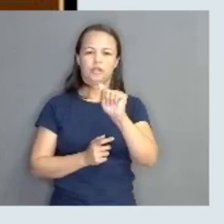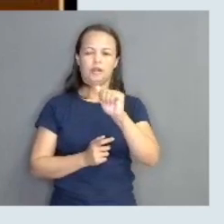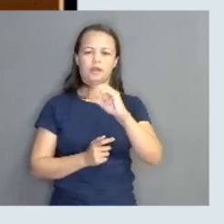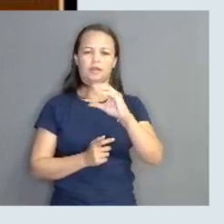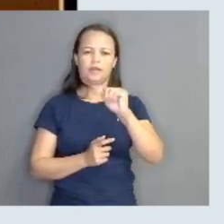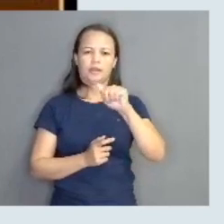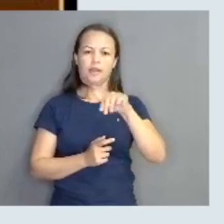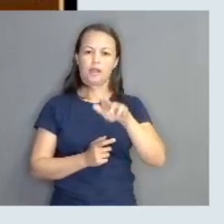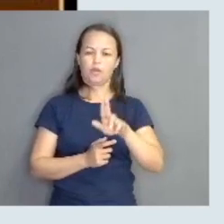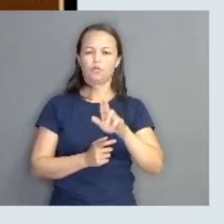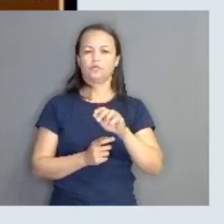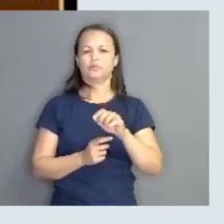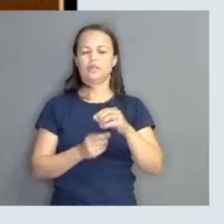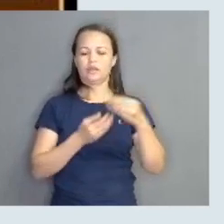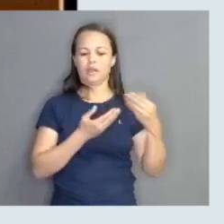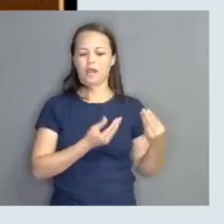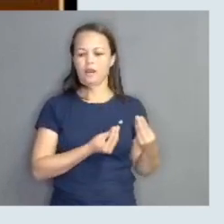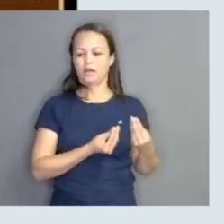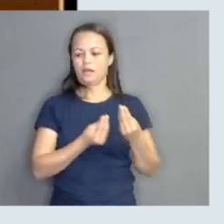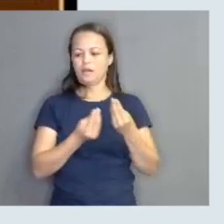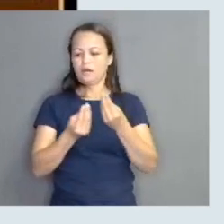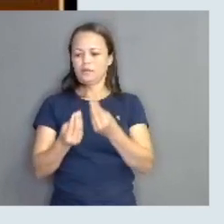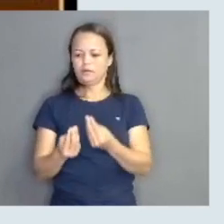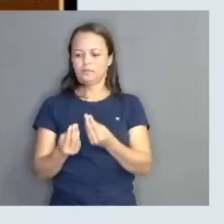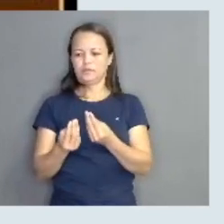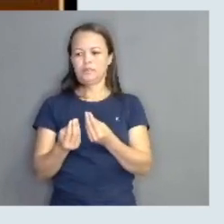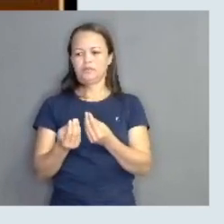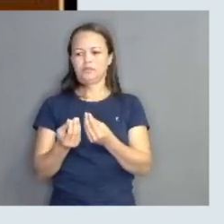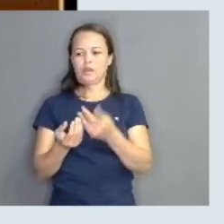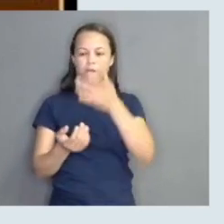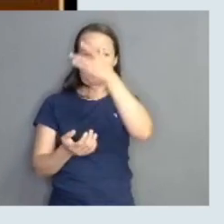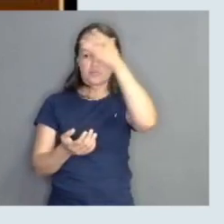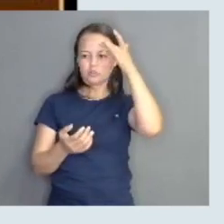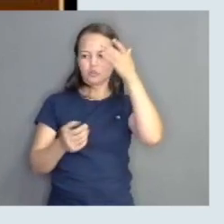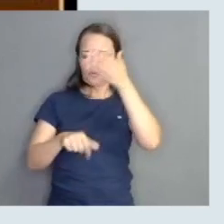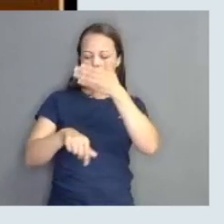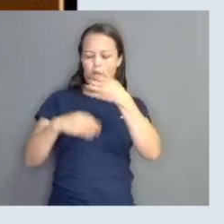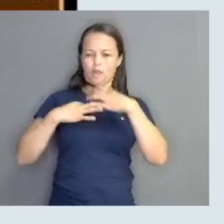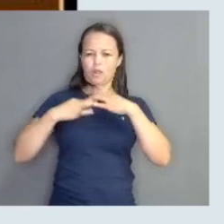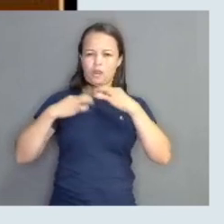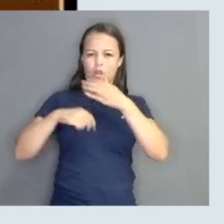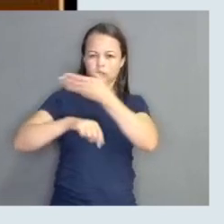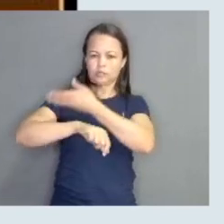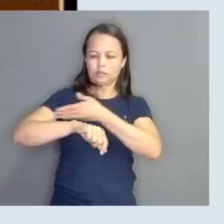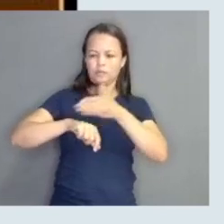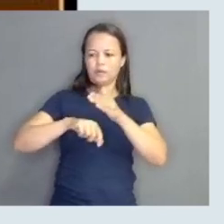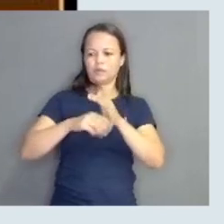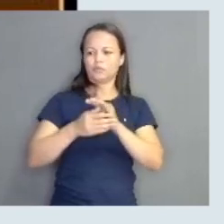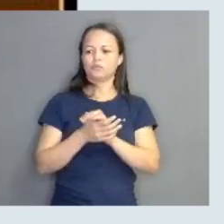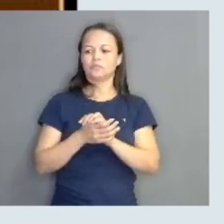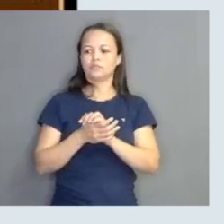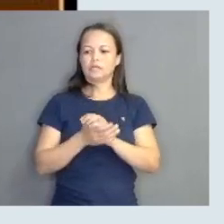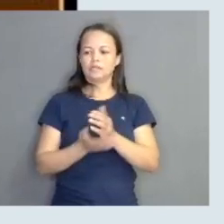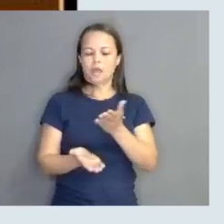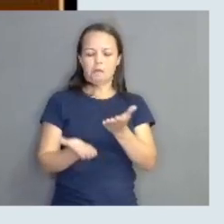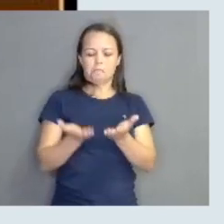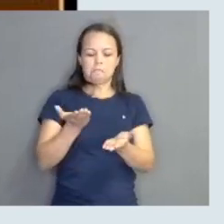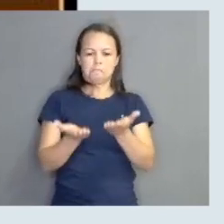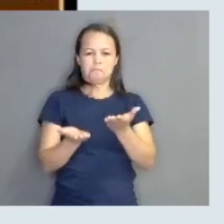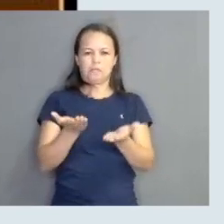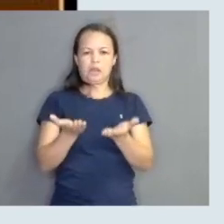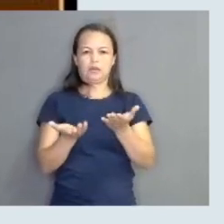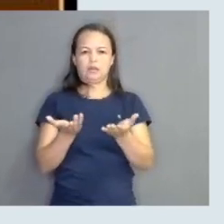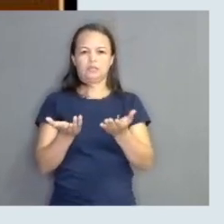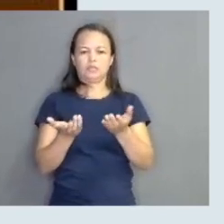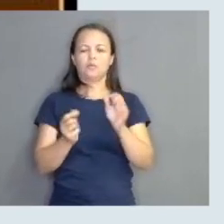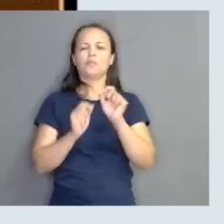levando essa pessoa de branco em direção a uma balança. Nessa balança seria pesado o